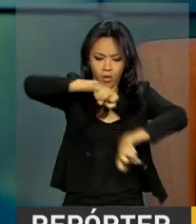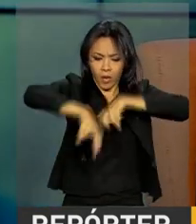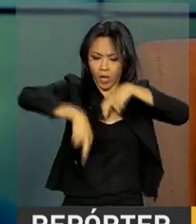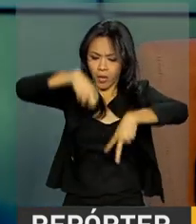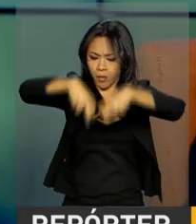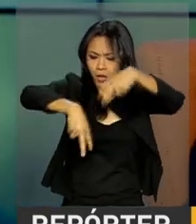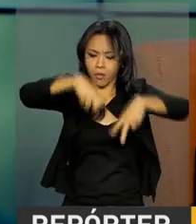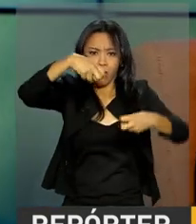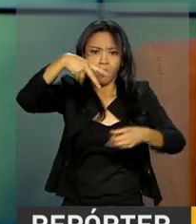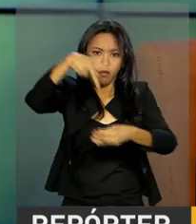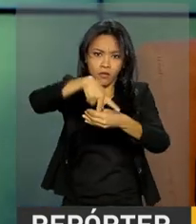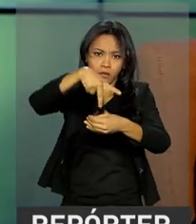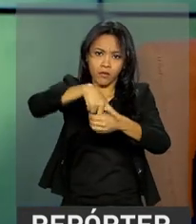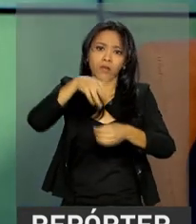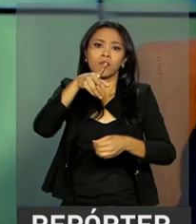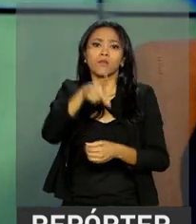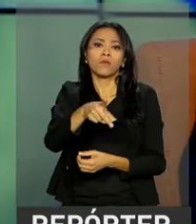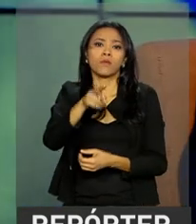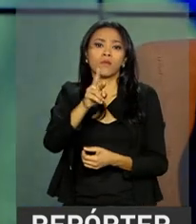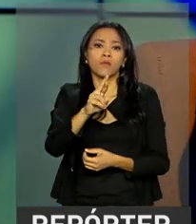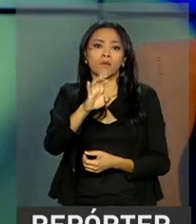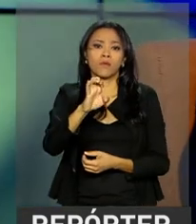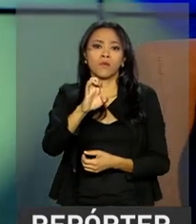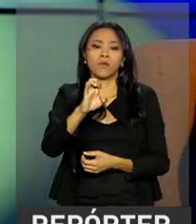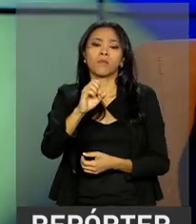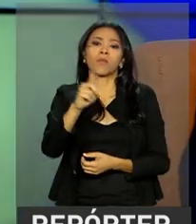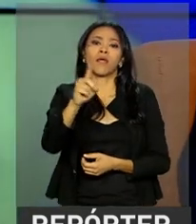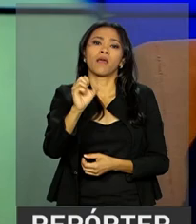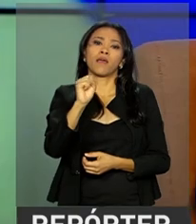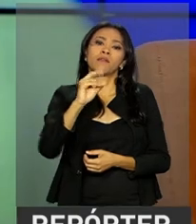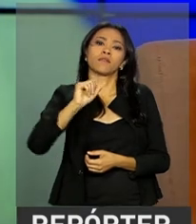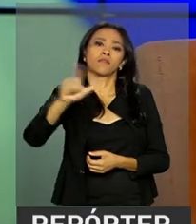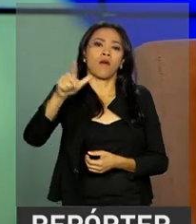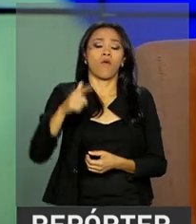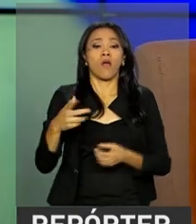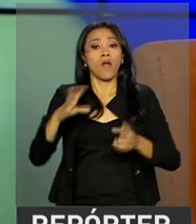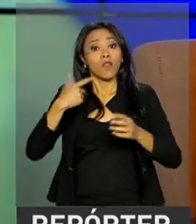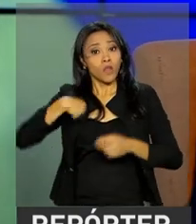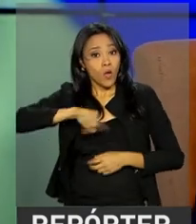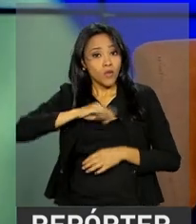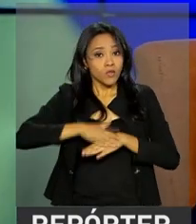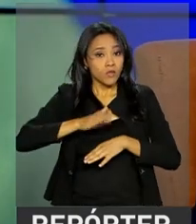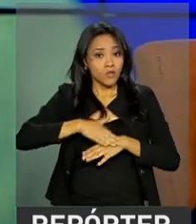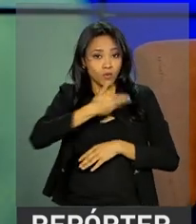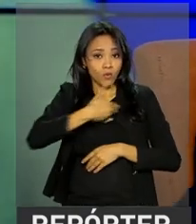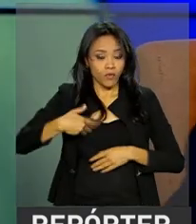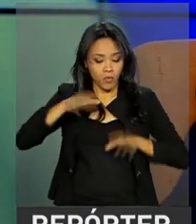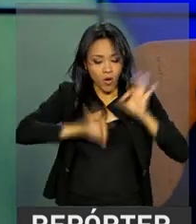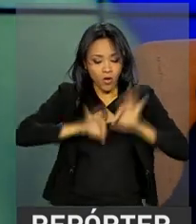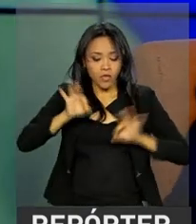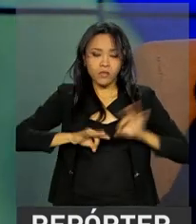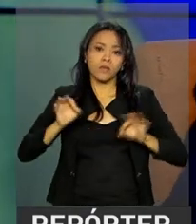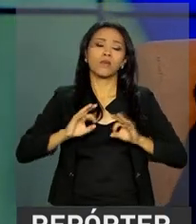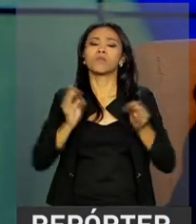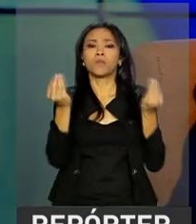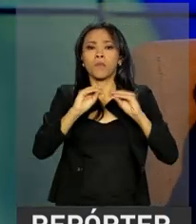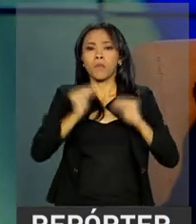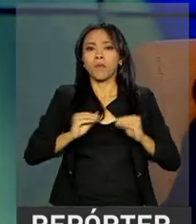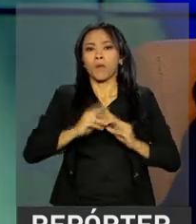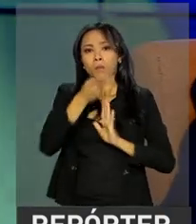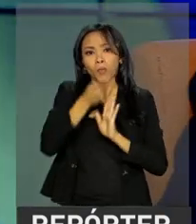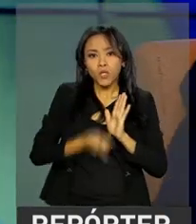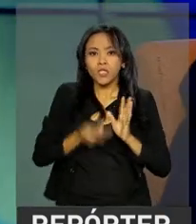ao pré-sal. O que é que nós fizemos? Nós levamos adiante um projeto que eliminou essa exigência. Ou seja, a